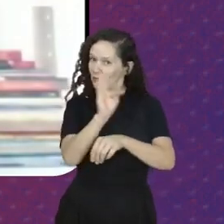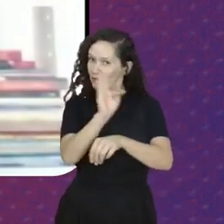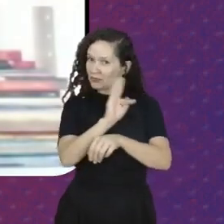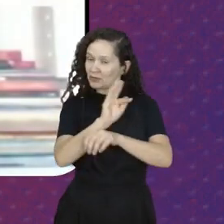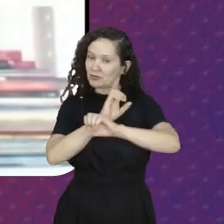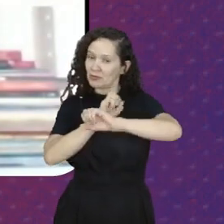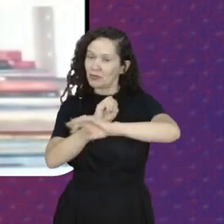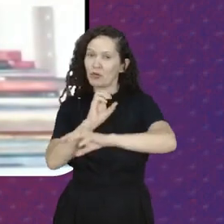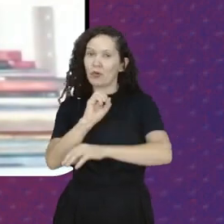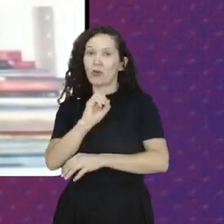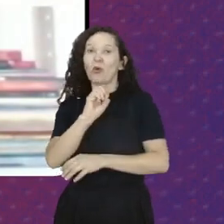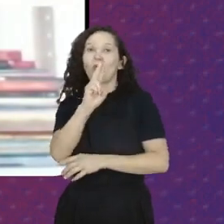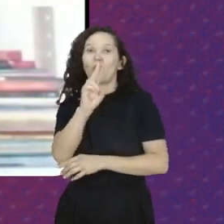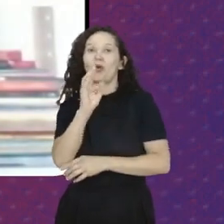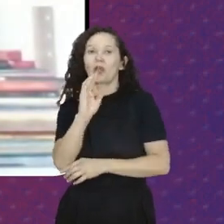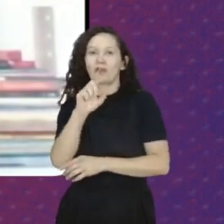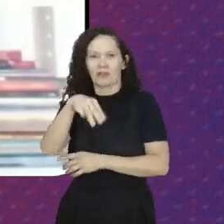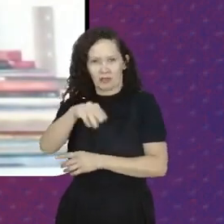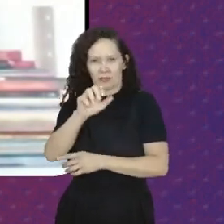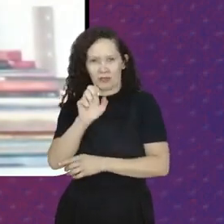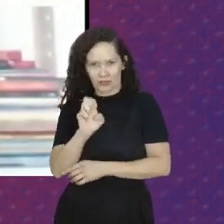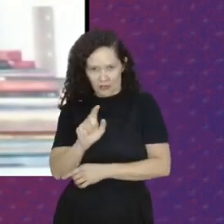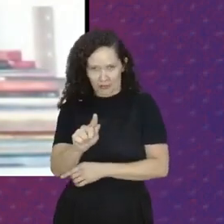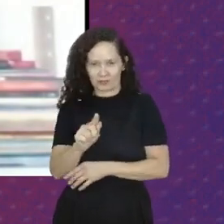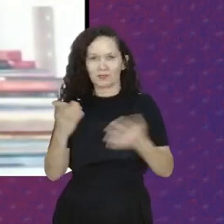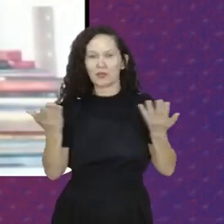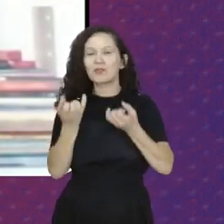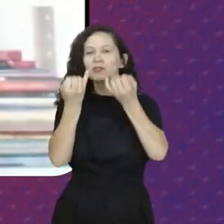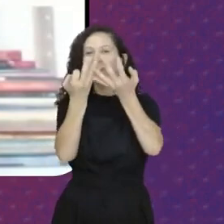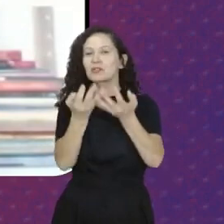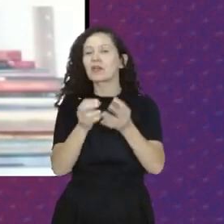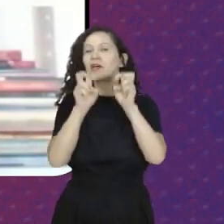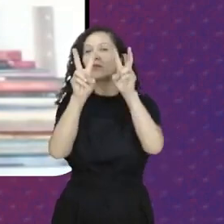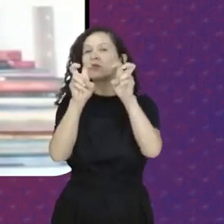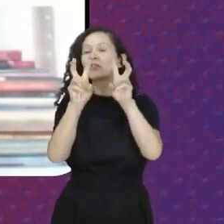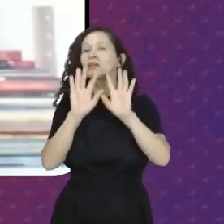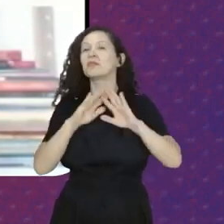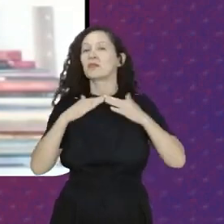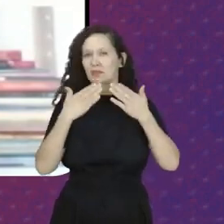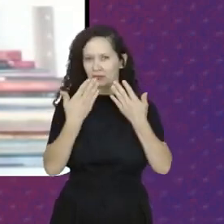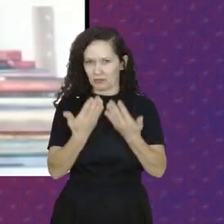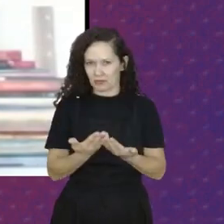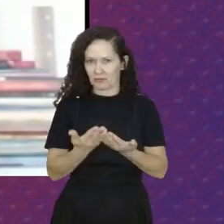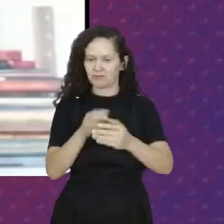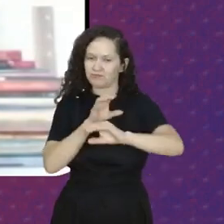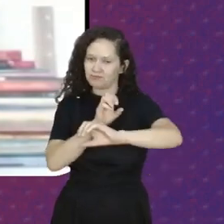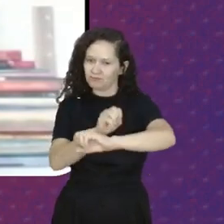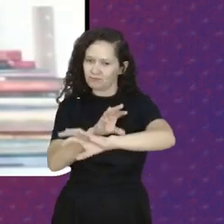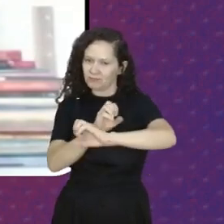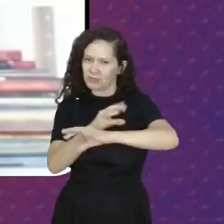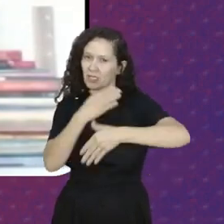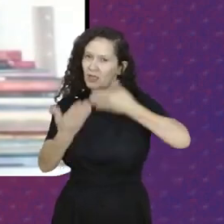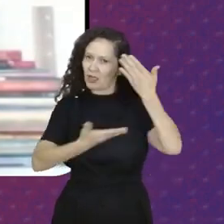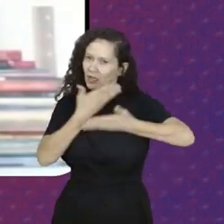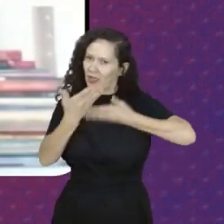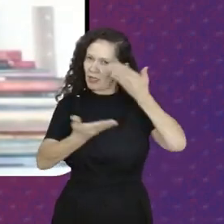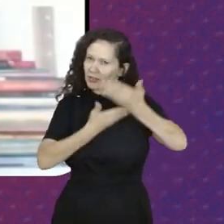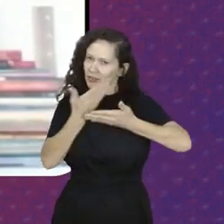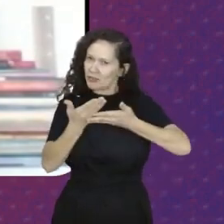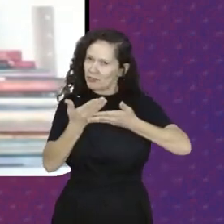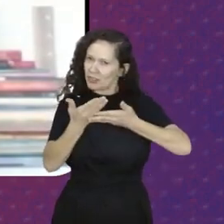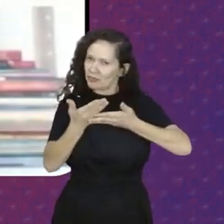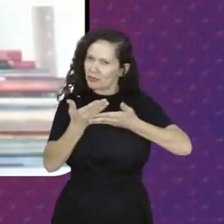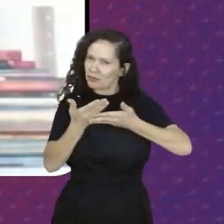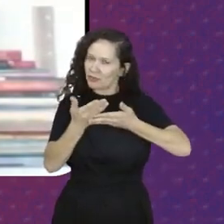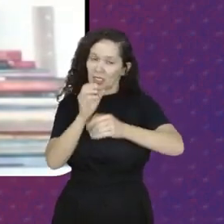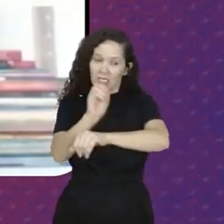Educação da UFMG e hoje nós vamos falar sobre a educação, o atendimento em creches